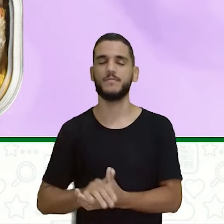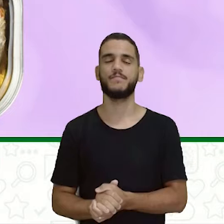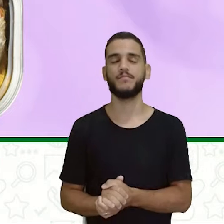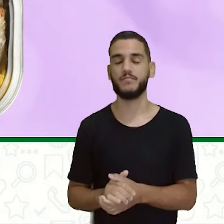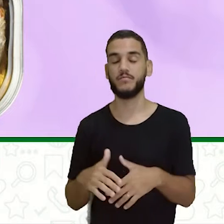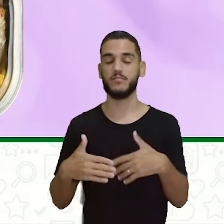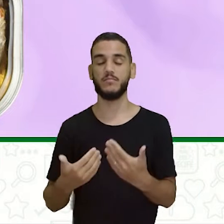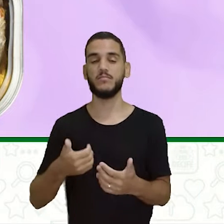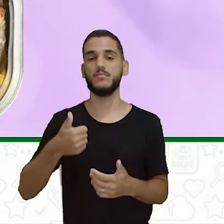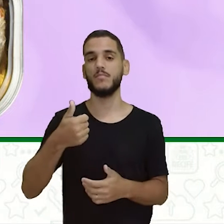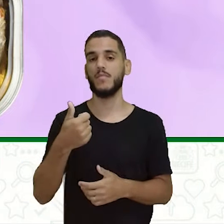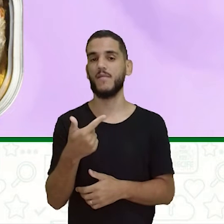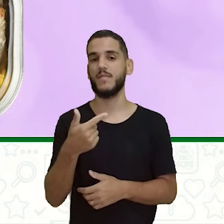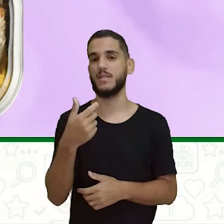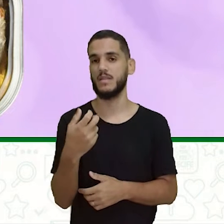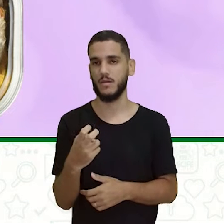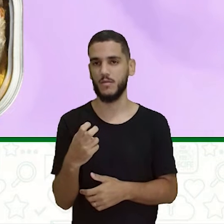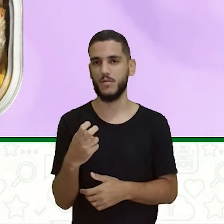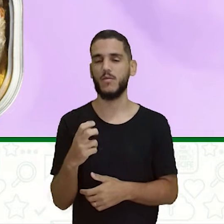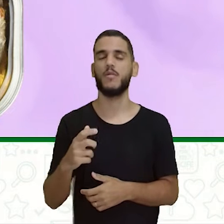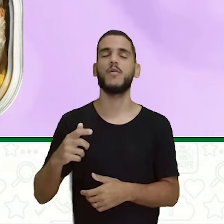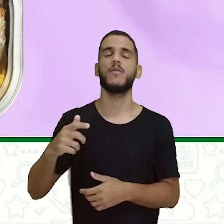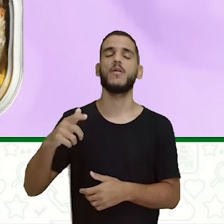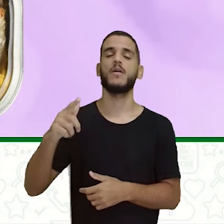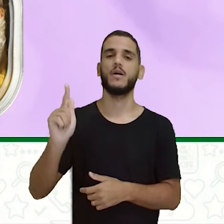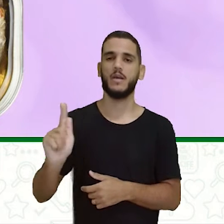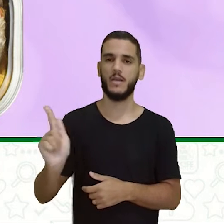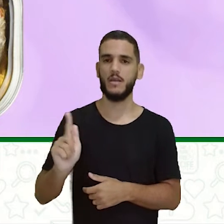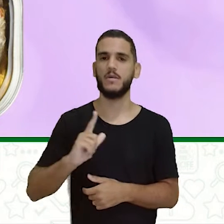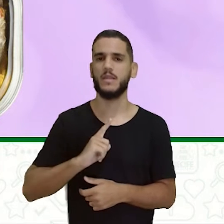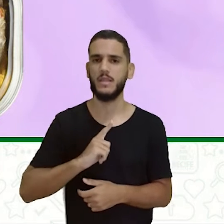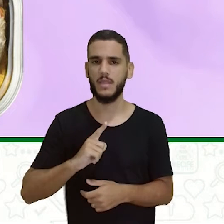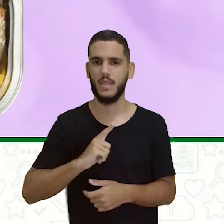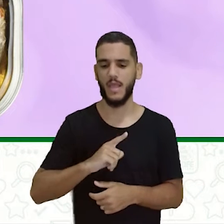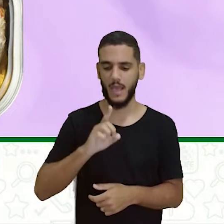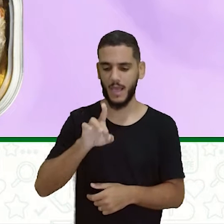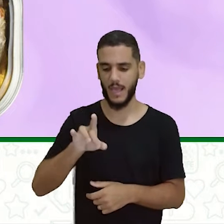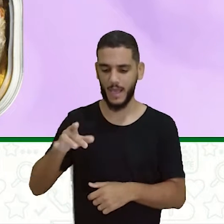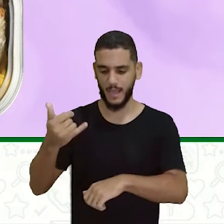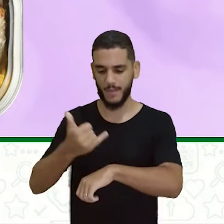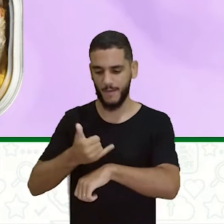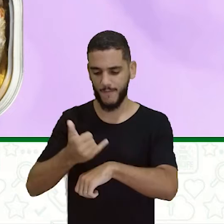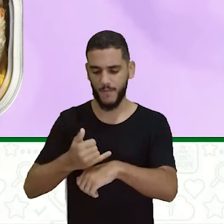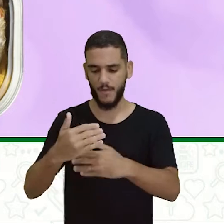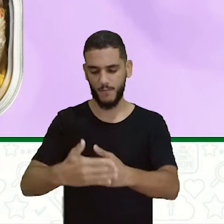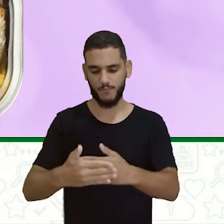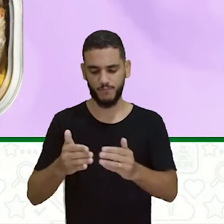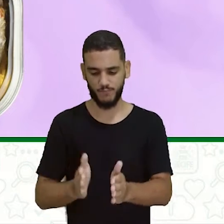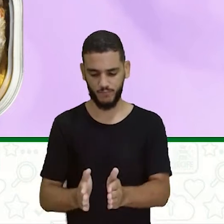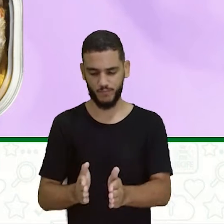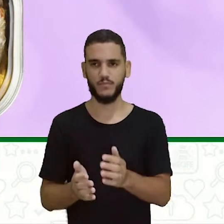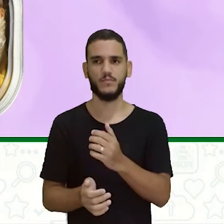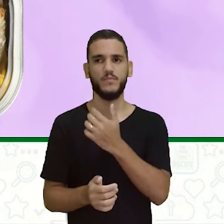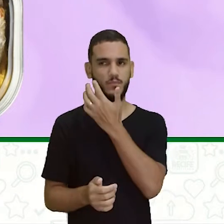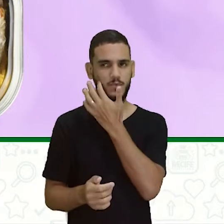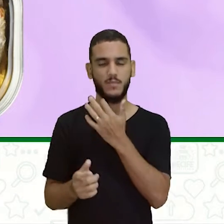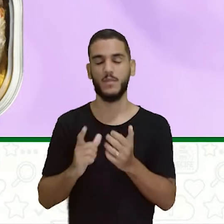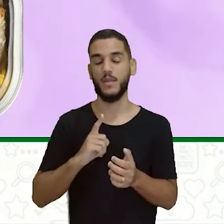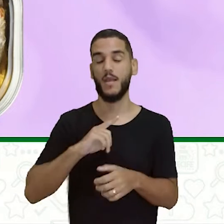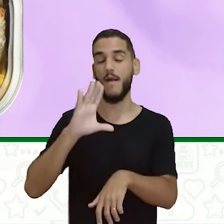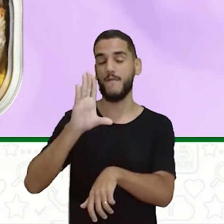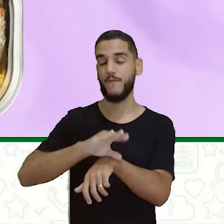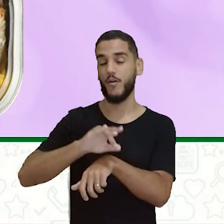125 gramas tem cada latinha, certo? Então, eu pus aí, ó, a foto da latinha